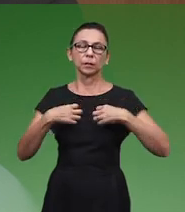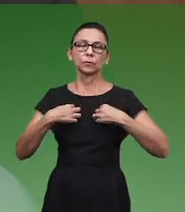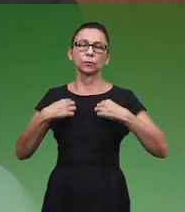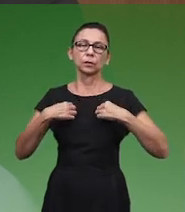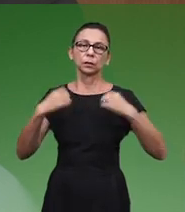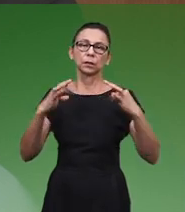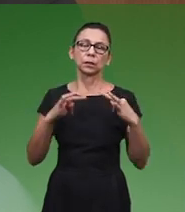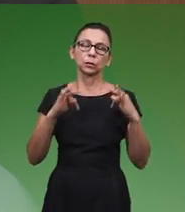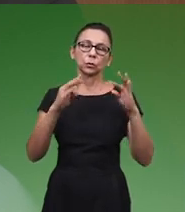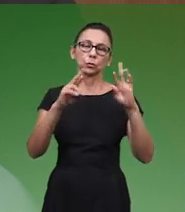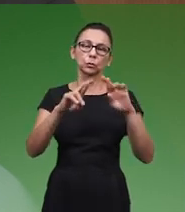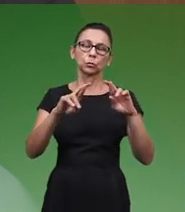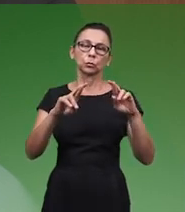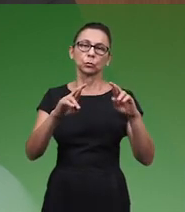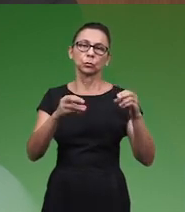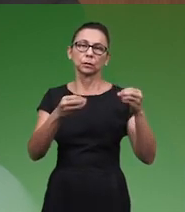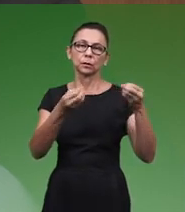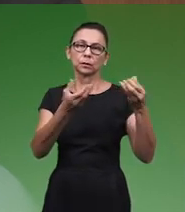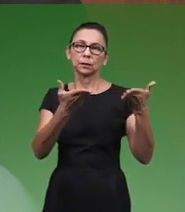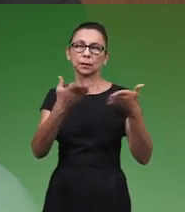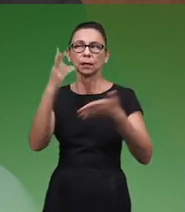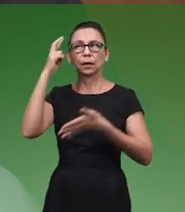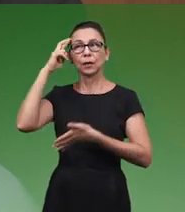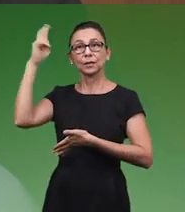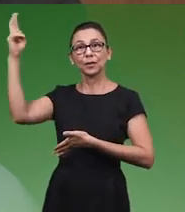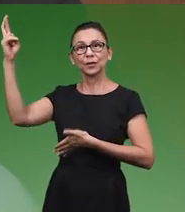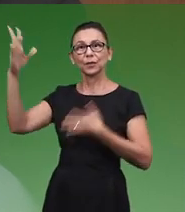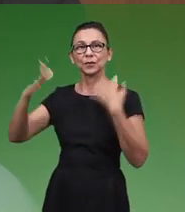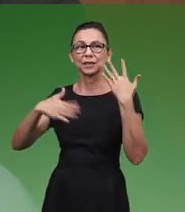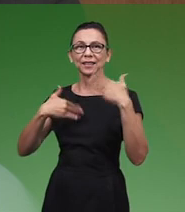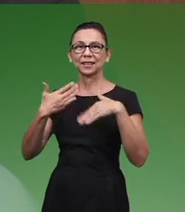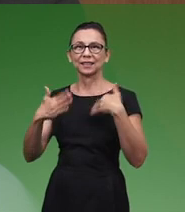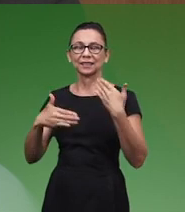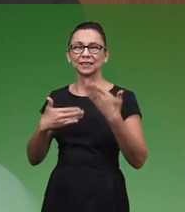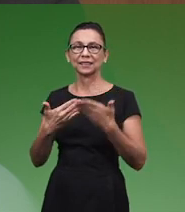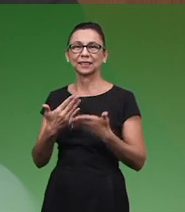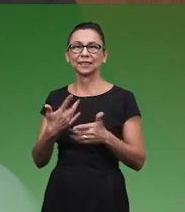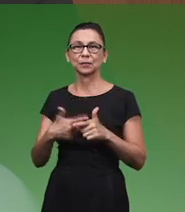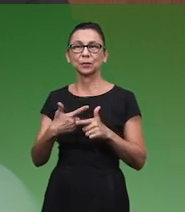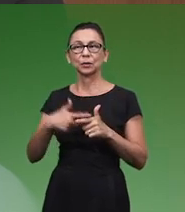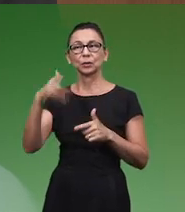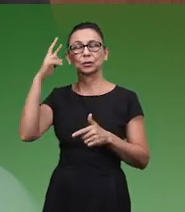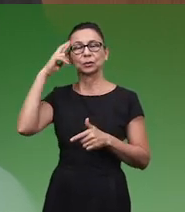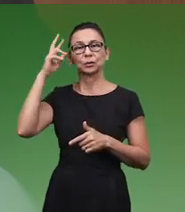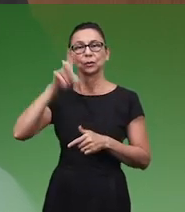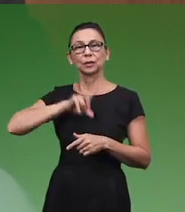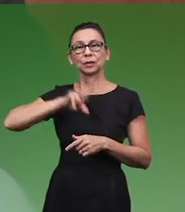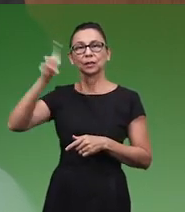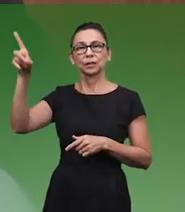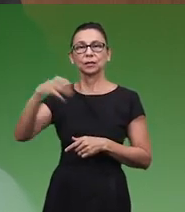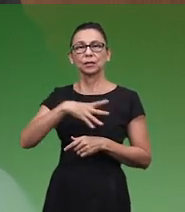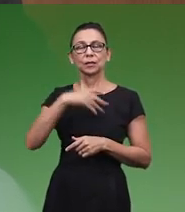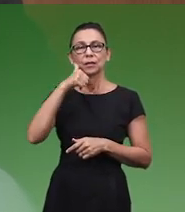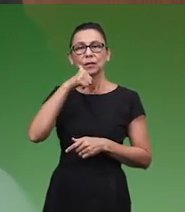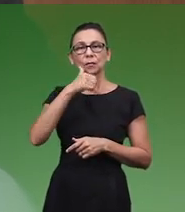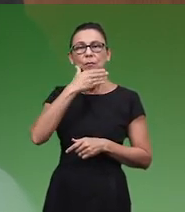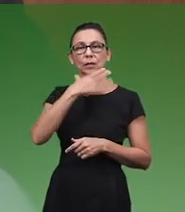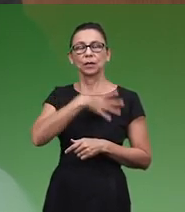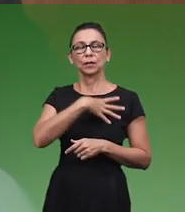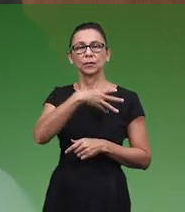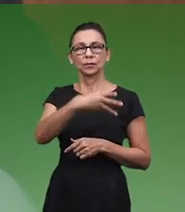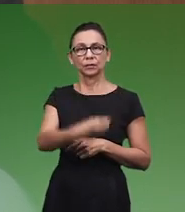dos vossos votos que votardes ao Senhor. E vos alegrareis perante o Senhor vosso Deus, vós e vossos filhos e vossas